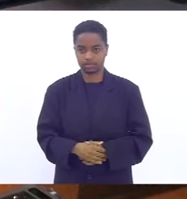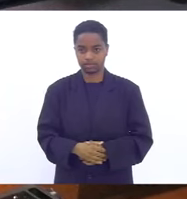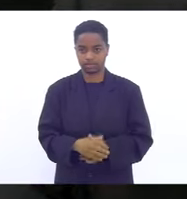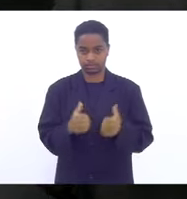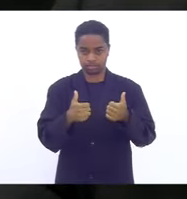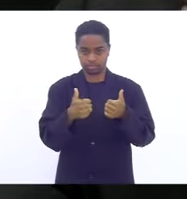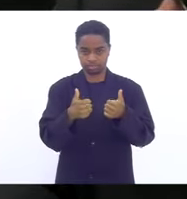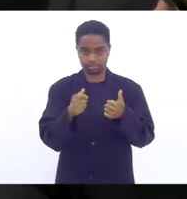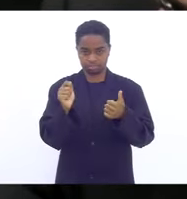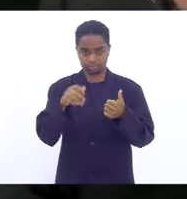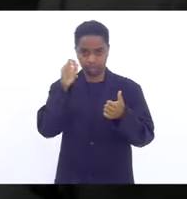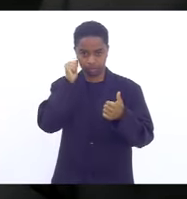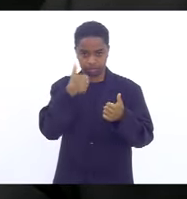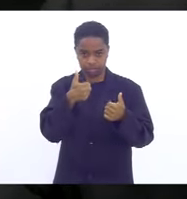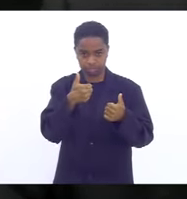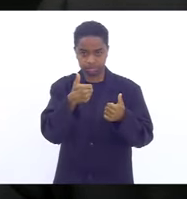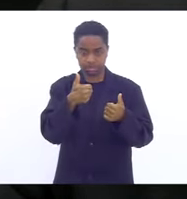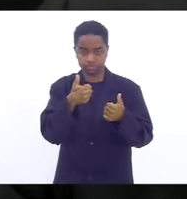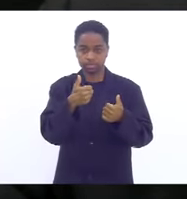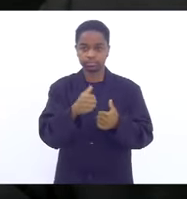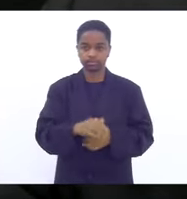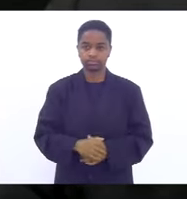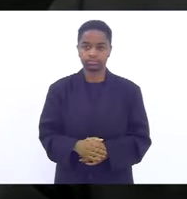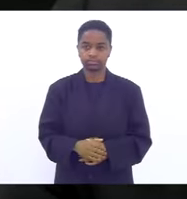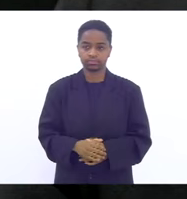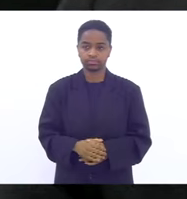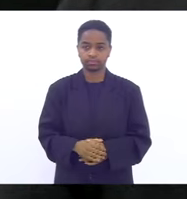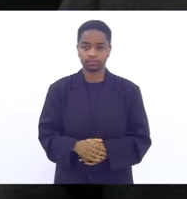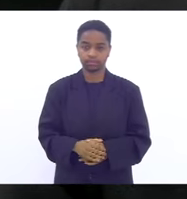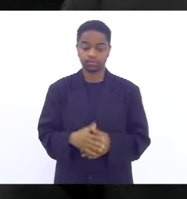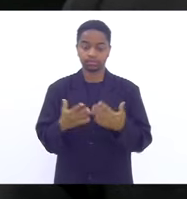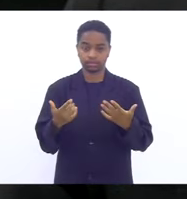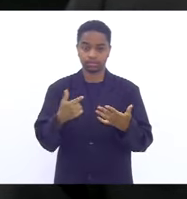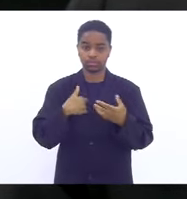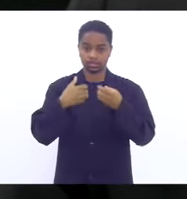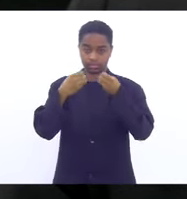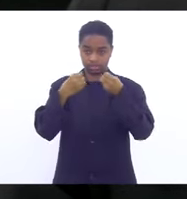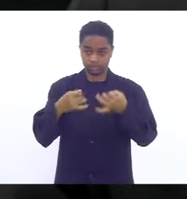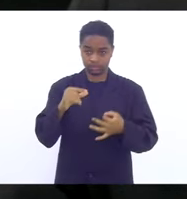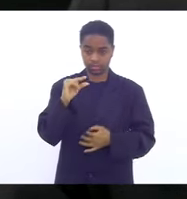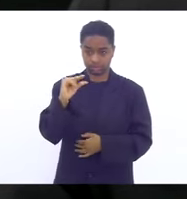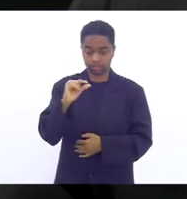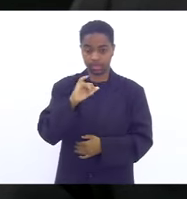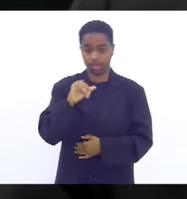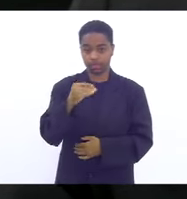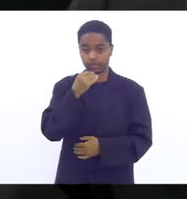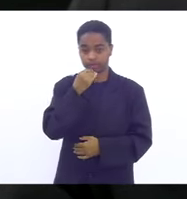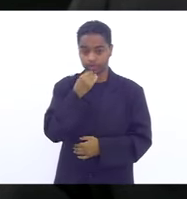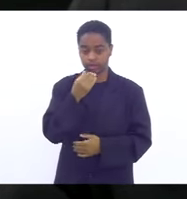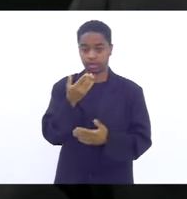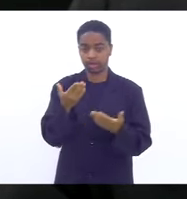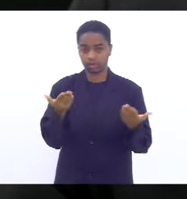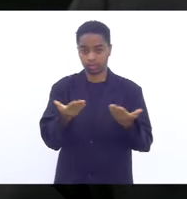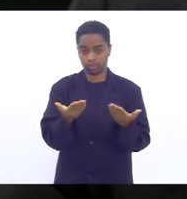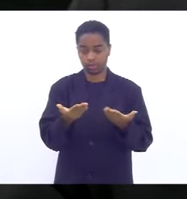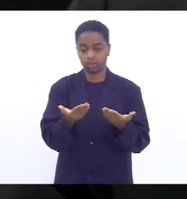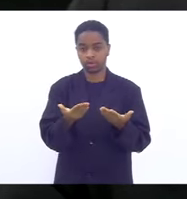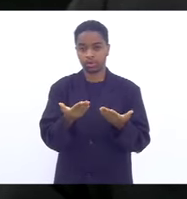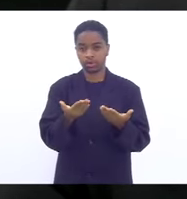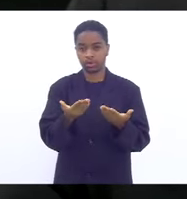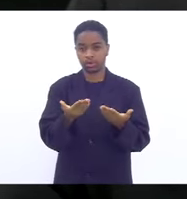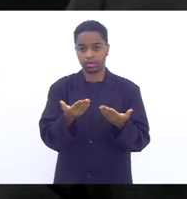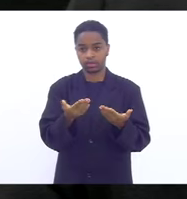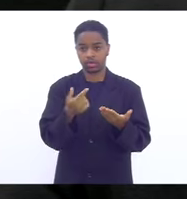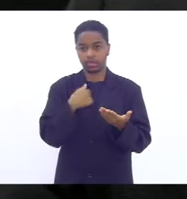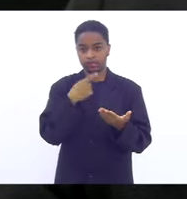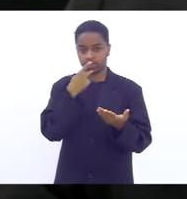Foi? Então, falar um pouquinho aqui, então, aproveitar a oportunidade, deputado, falar um pouquinho aqui até